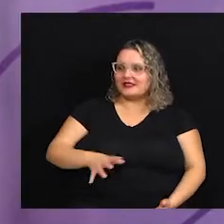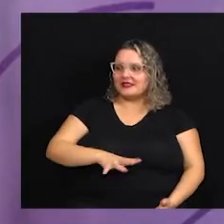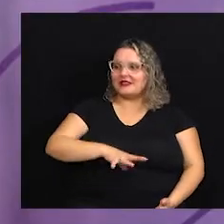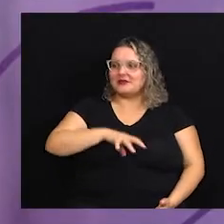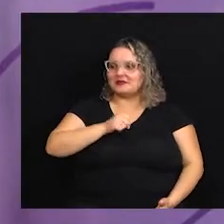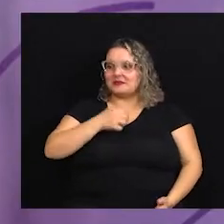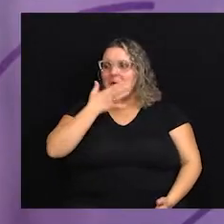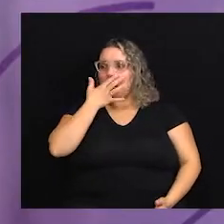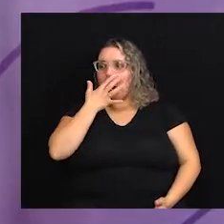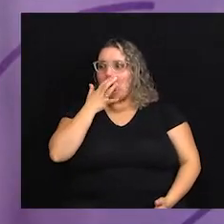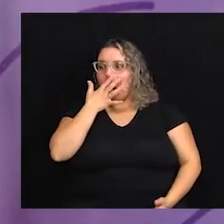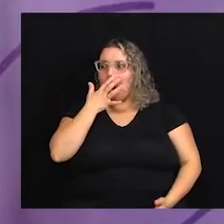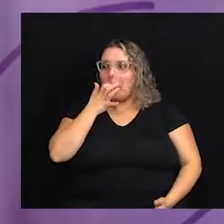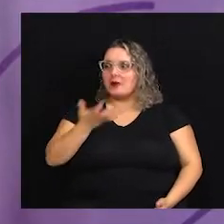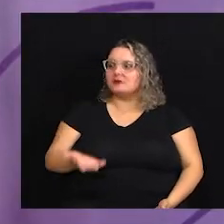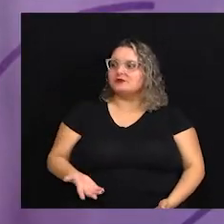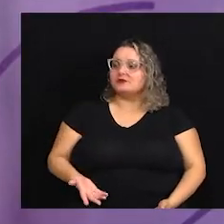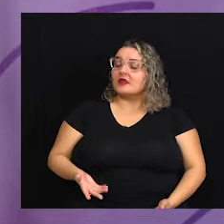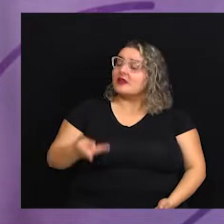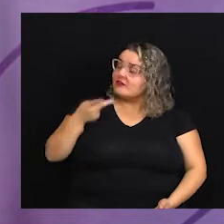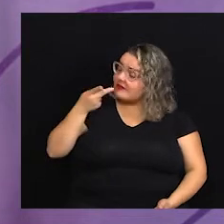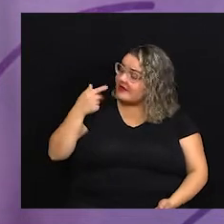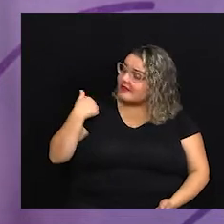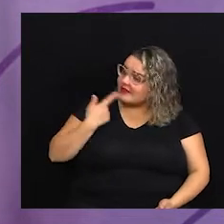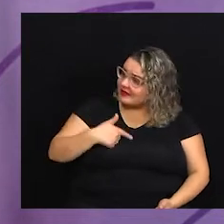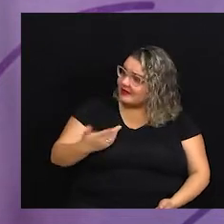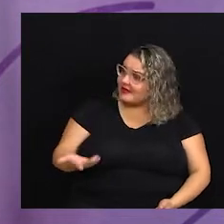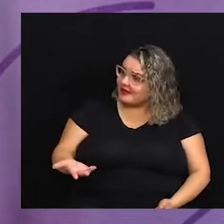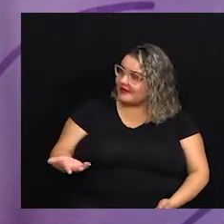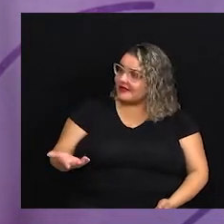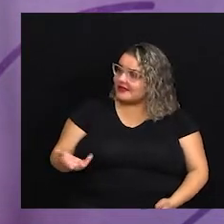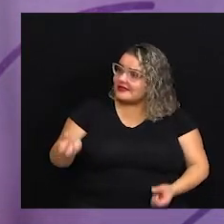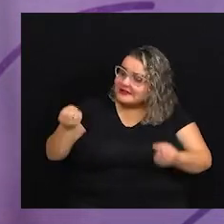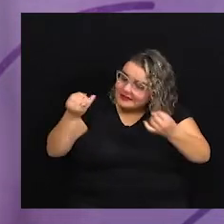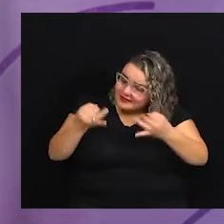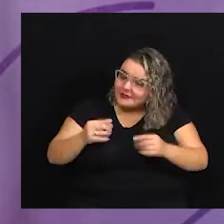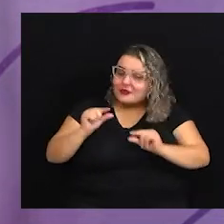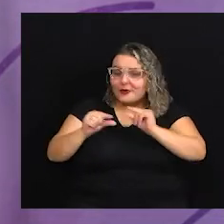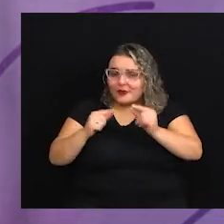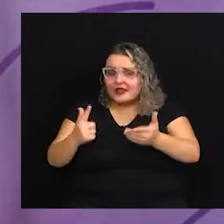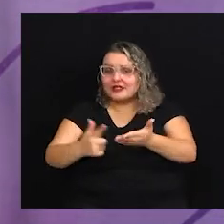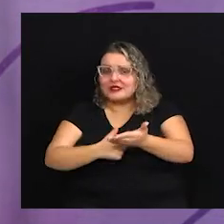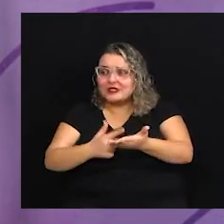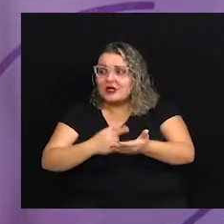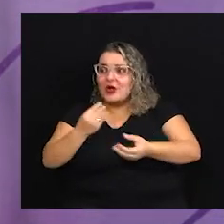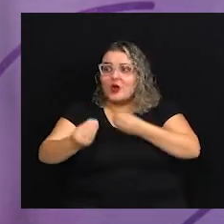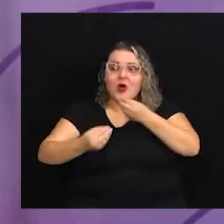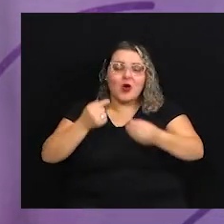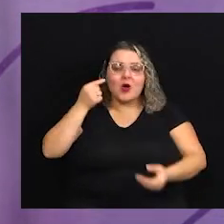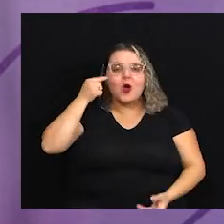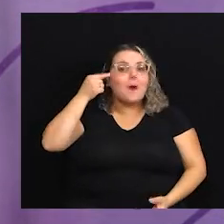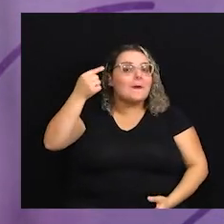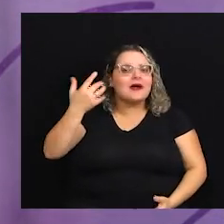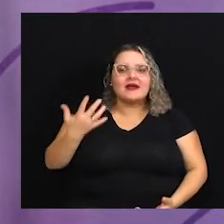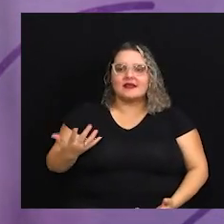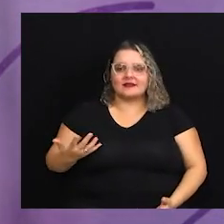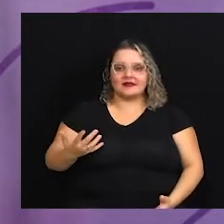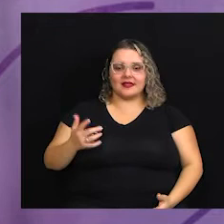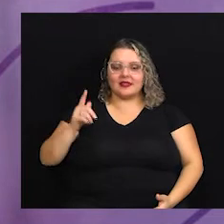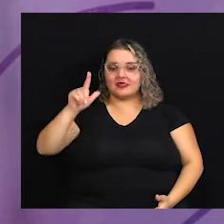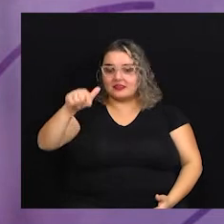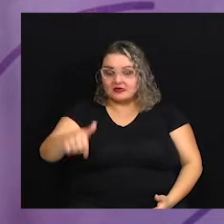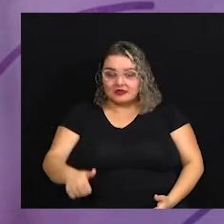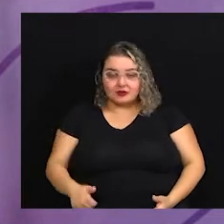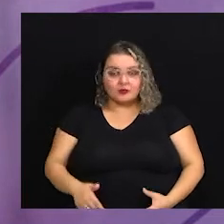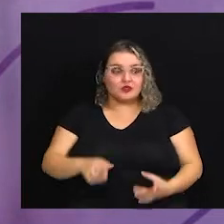pouquinho sobre o tema que o Saúde é Vida está abordando hoje. Eu queria que a senhora explicasse um pouquinho, né? Como que surgiu a ideia?